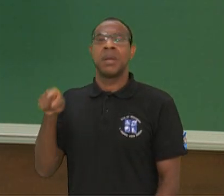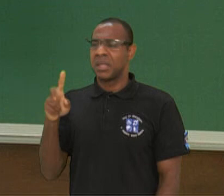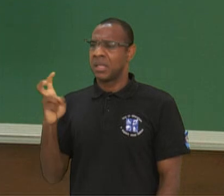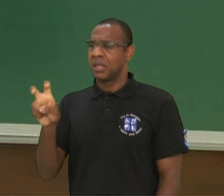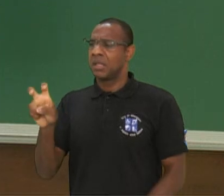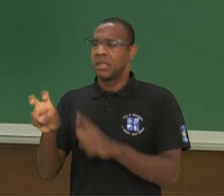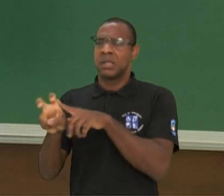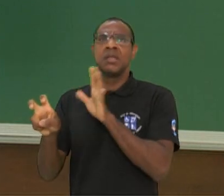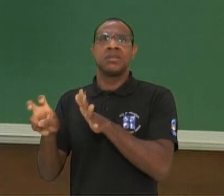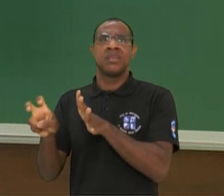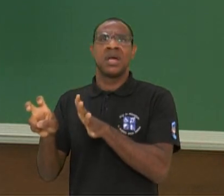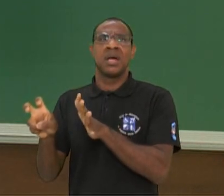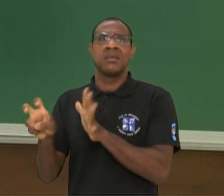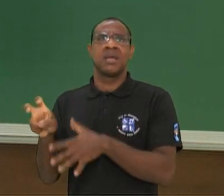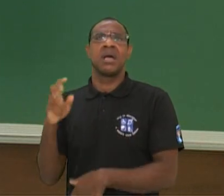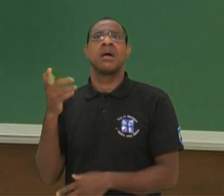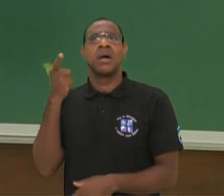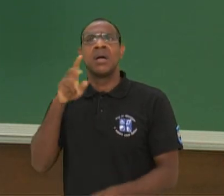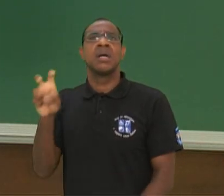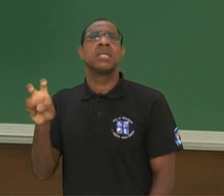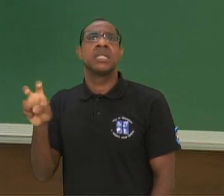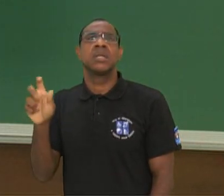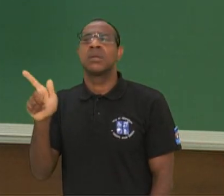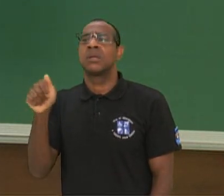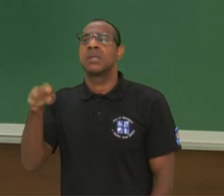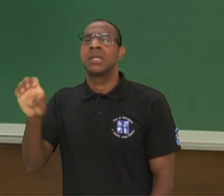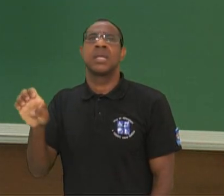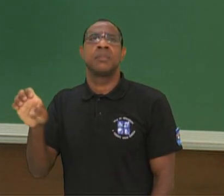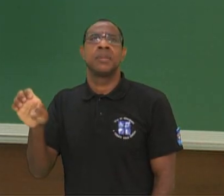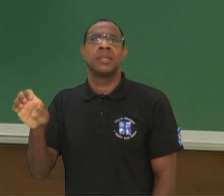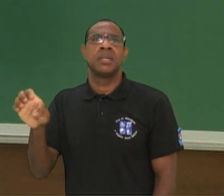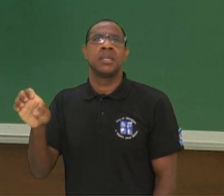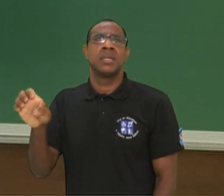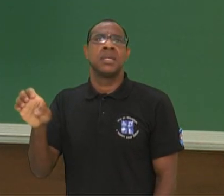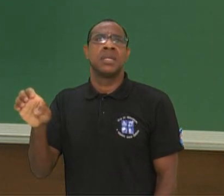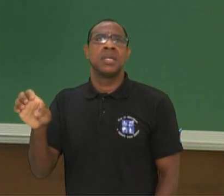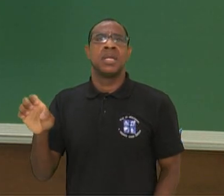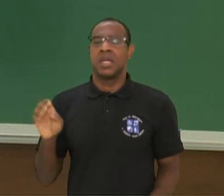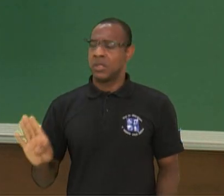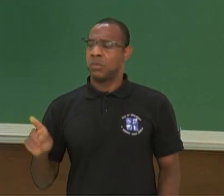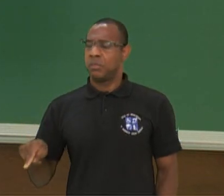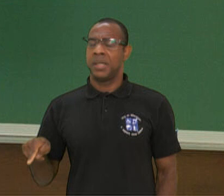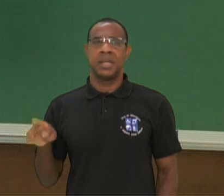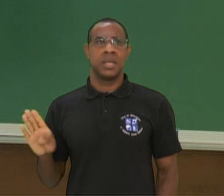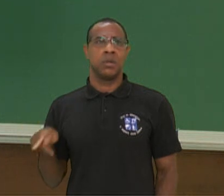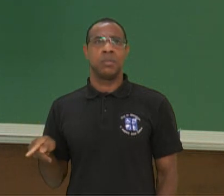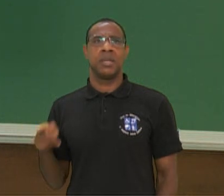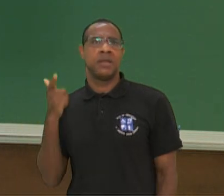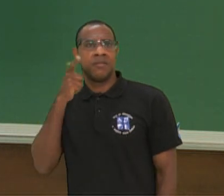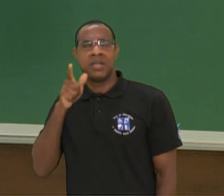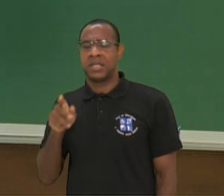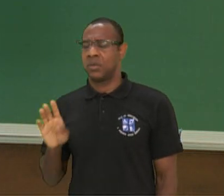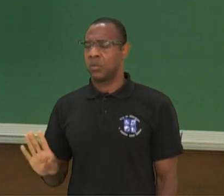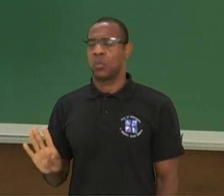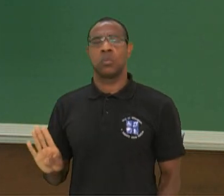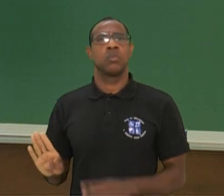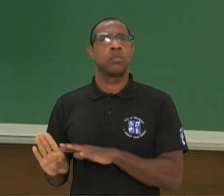5 games, ele já venceu os 5 games. E o jogador B já venceu 4. Né? Se ele vencer o